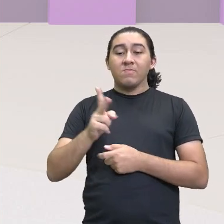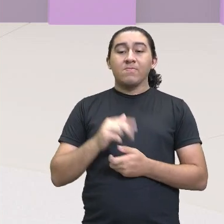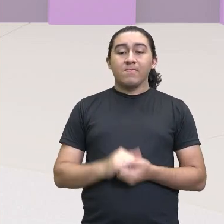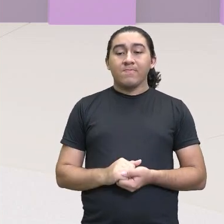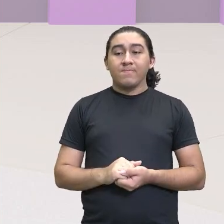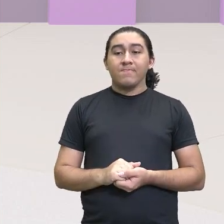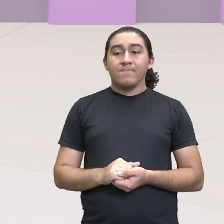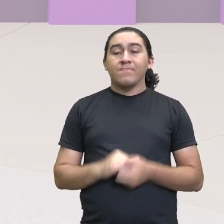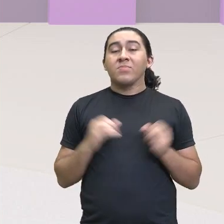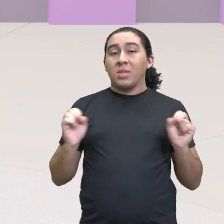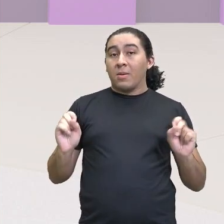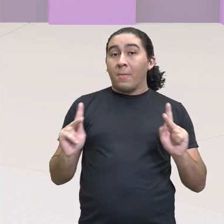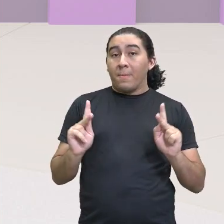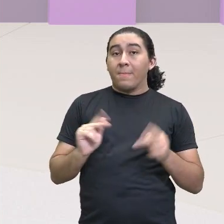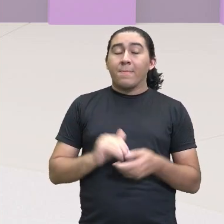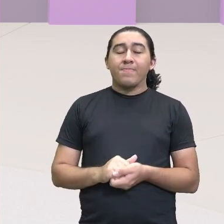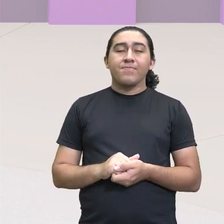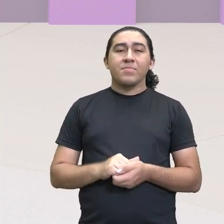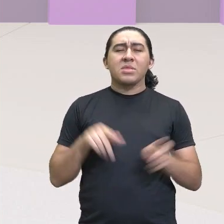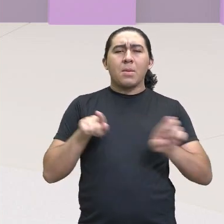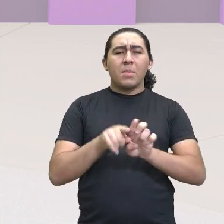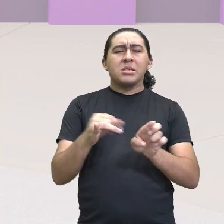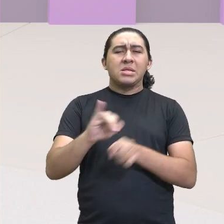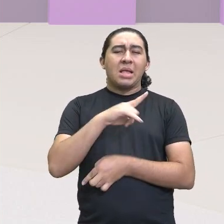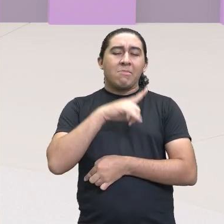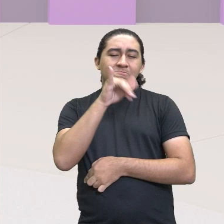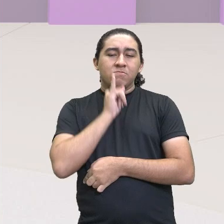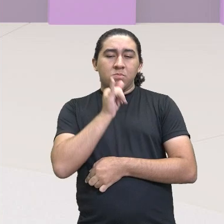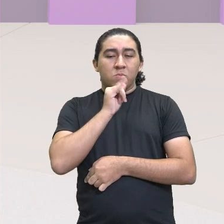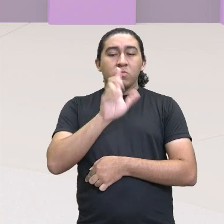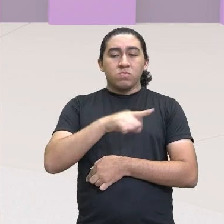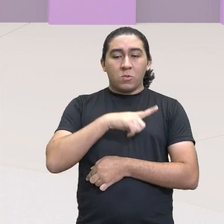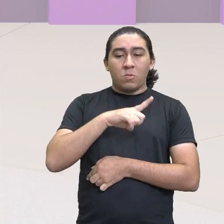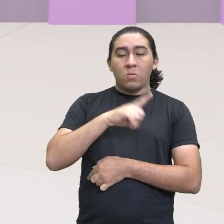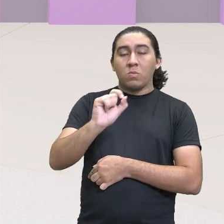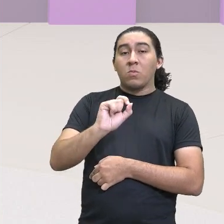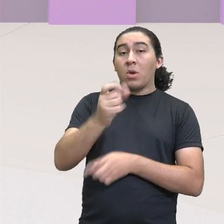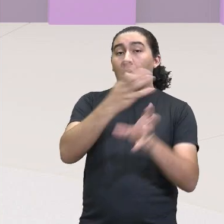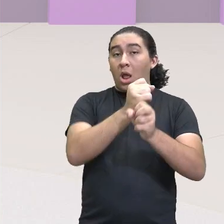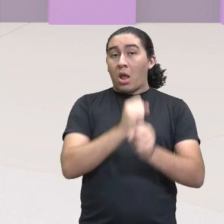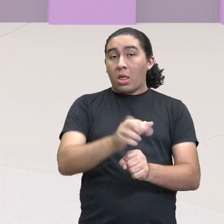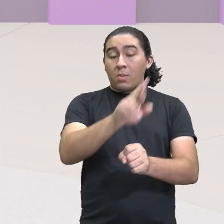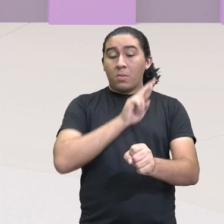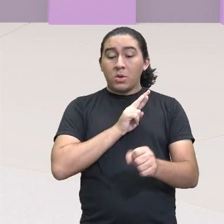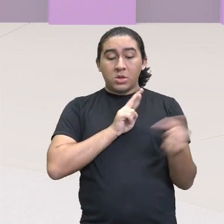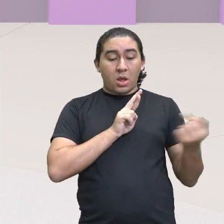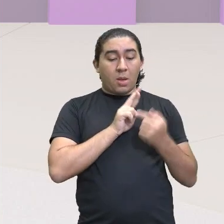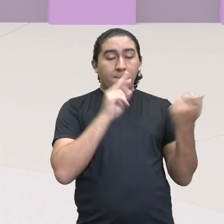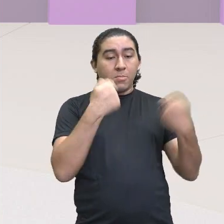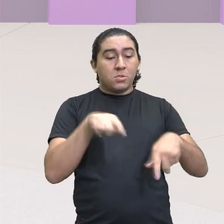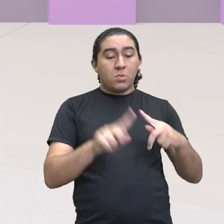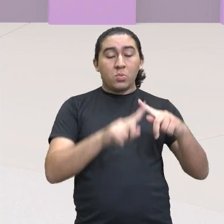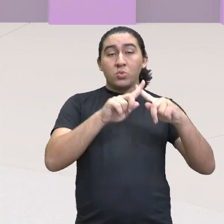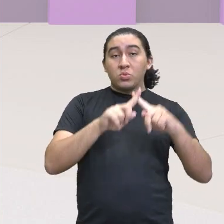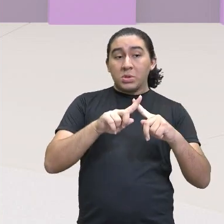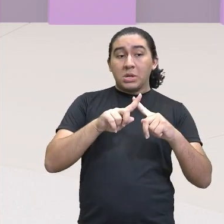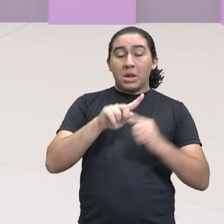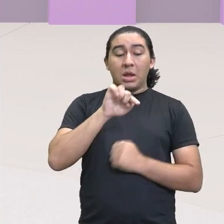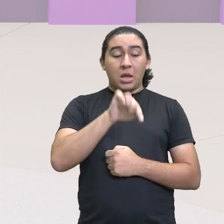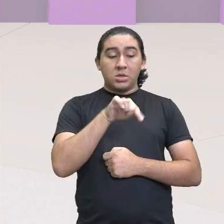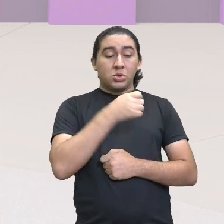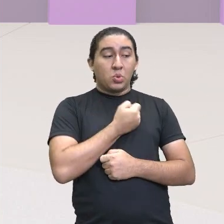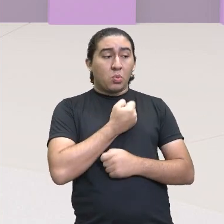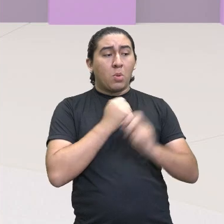diante. Ok? Já que eu tenho ali um produto, né, sempre é uma constante que está sendo multiplicado, esse